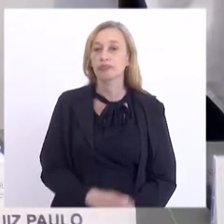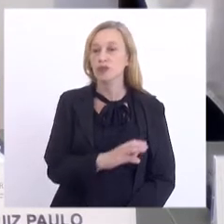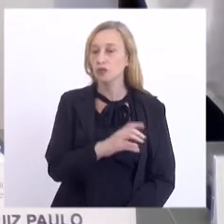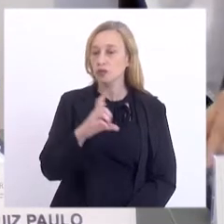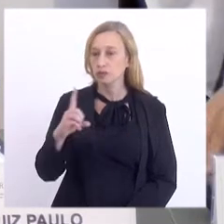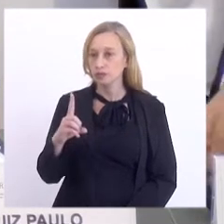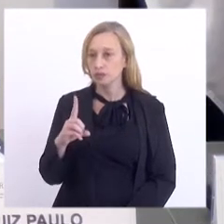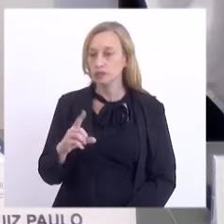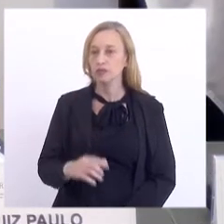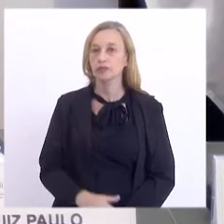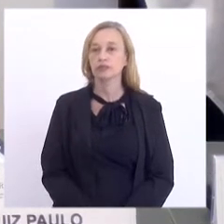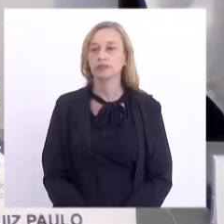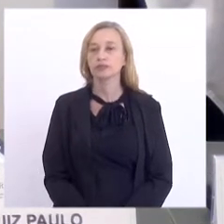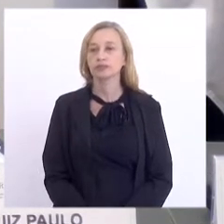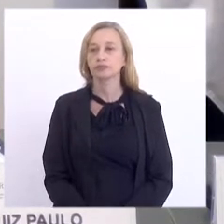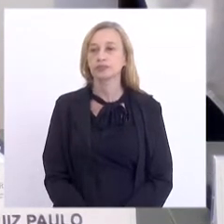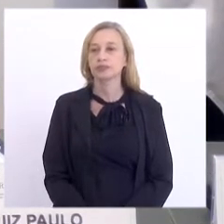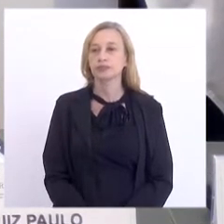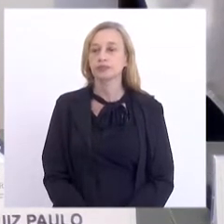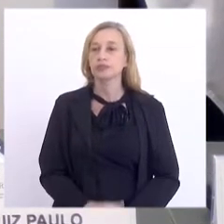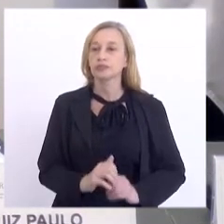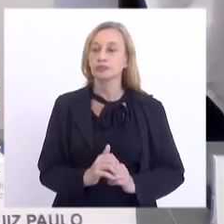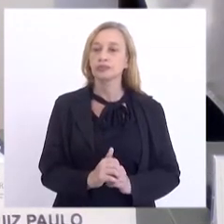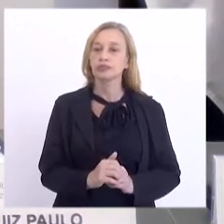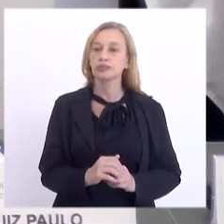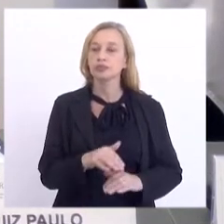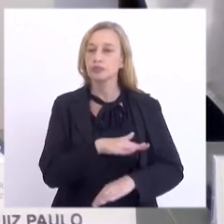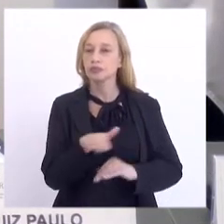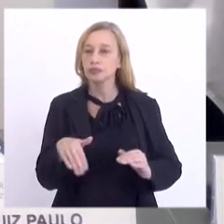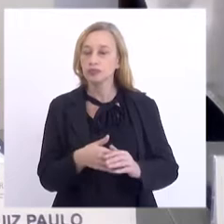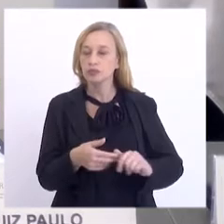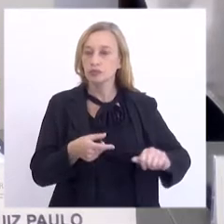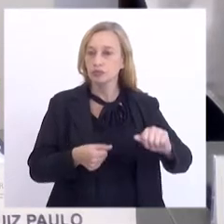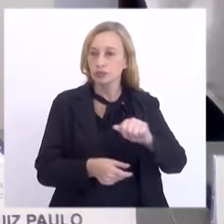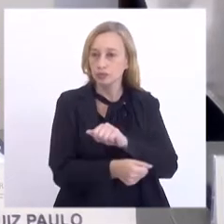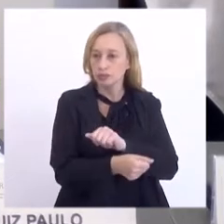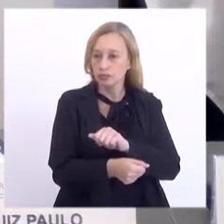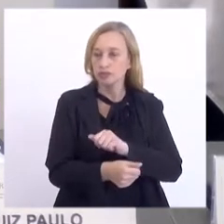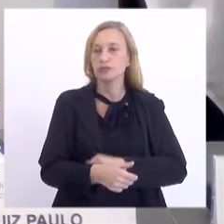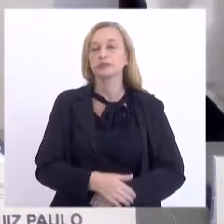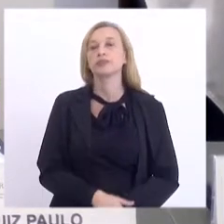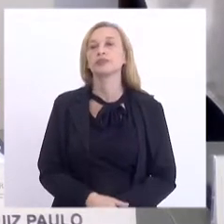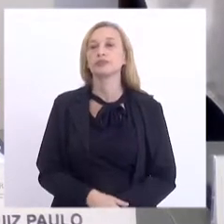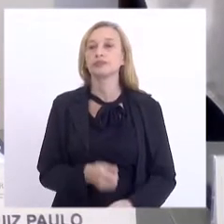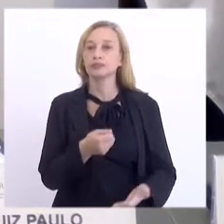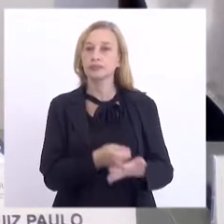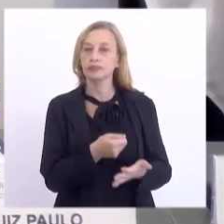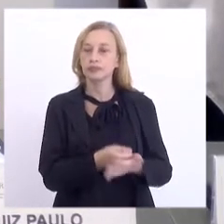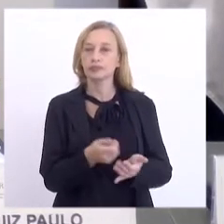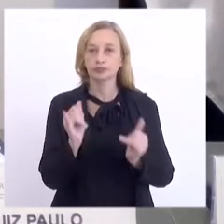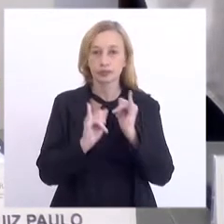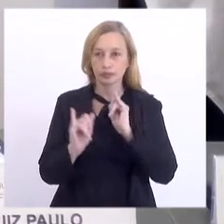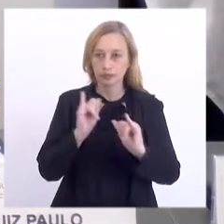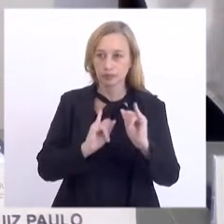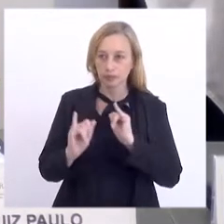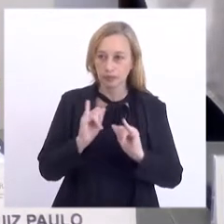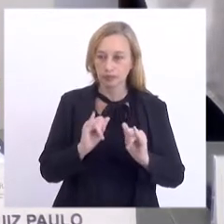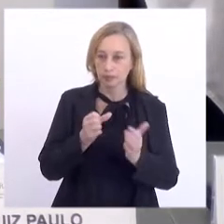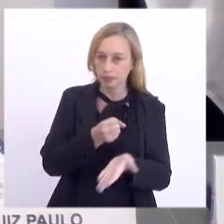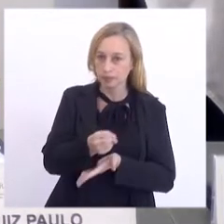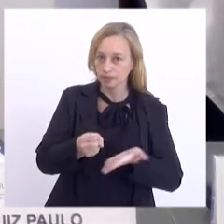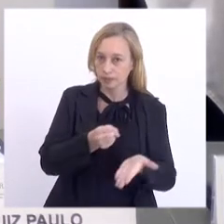coordenadora de todos os investimentos exigindo as informações